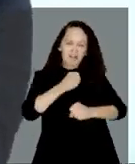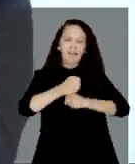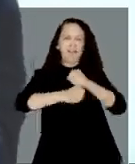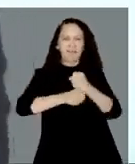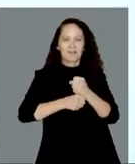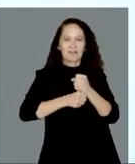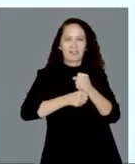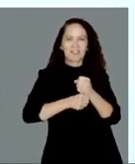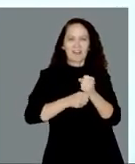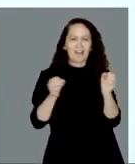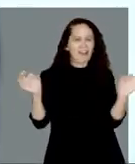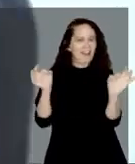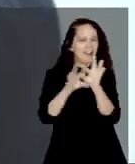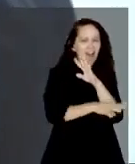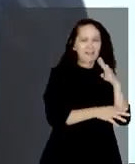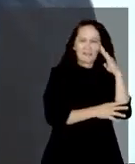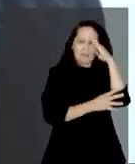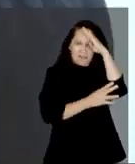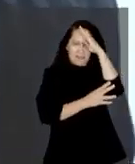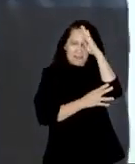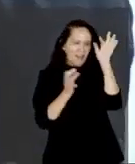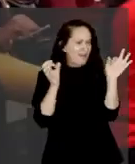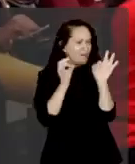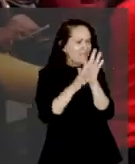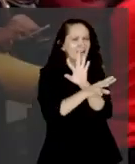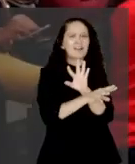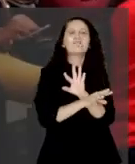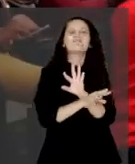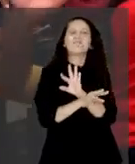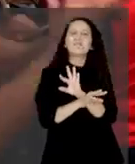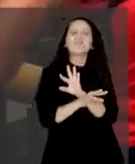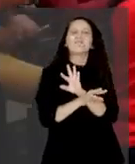a ressurreição. Deus te abençoe, presidente.